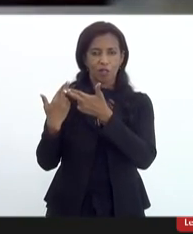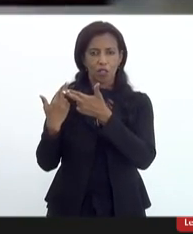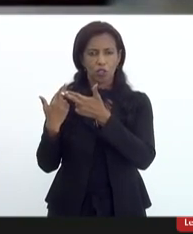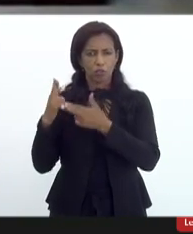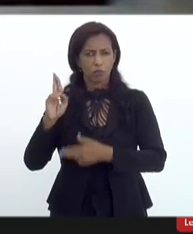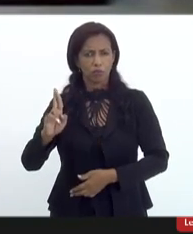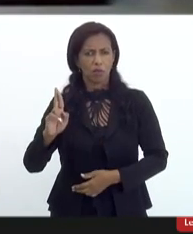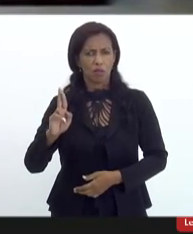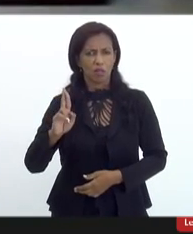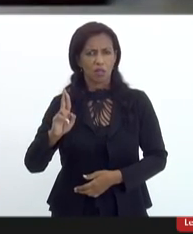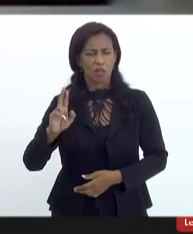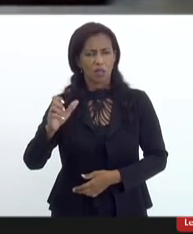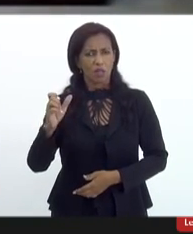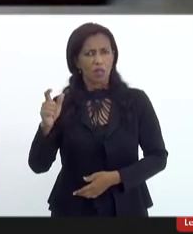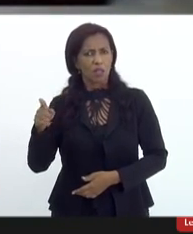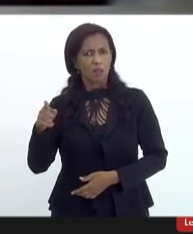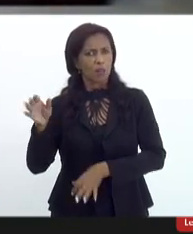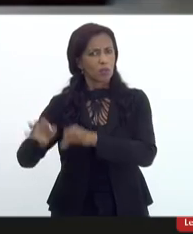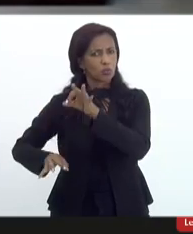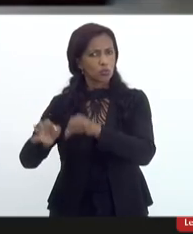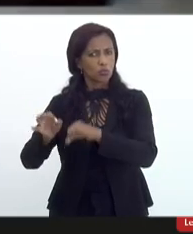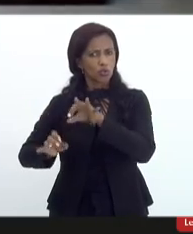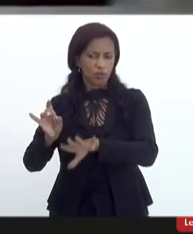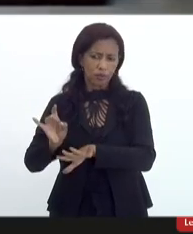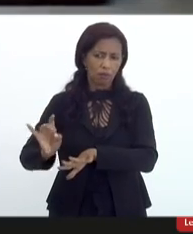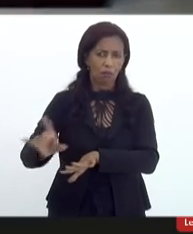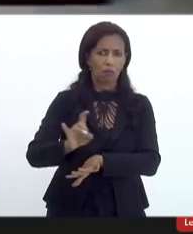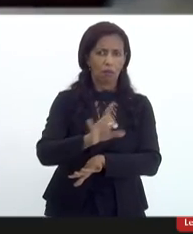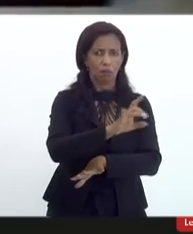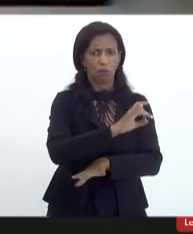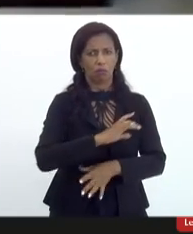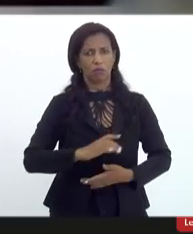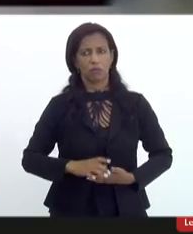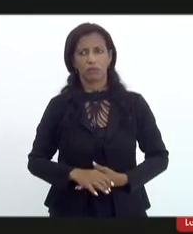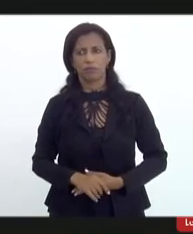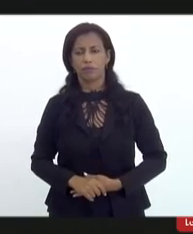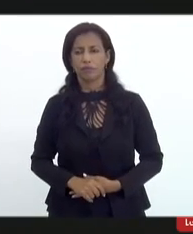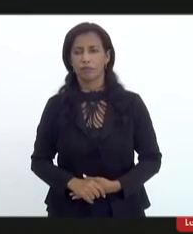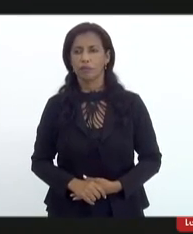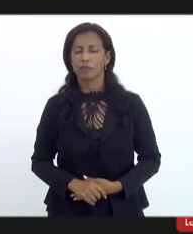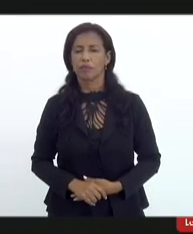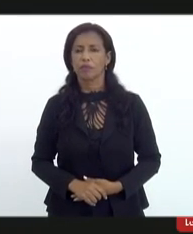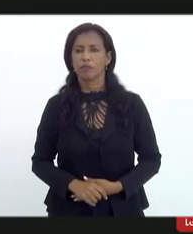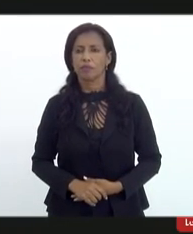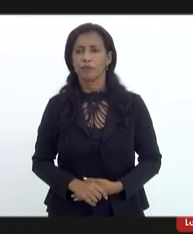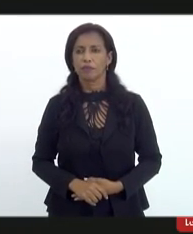responsabilizar civilmente e criminalmente. Essa é a minha sugestão.